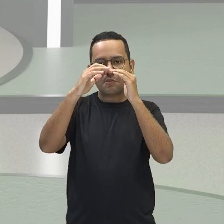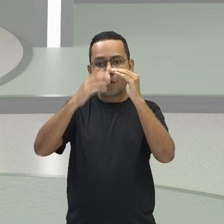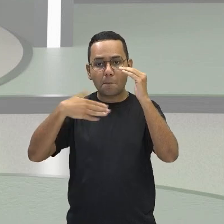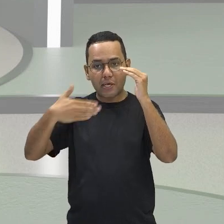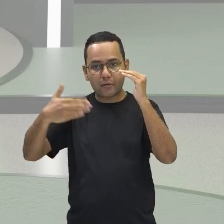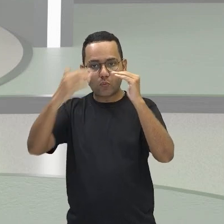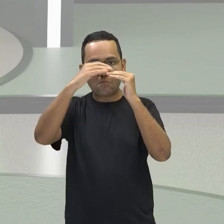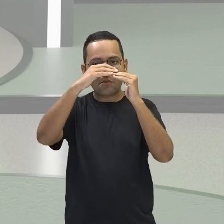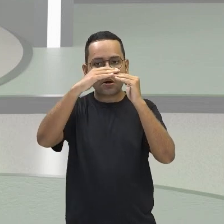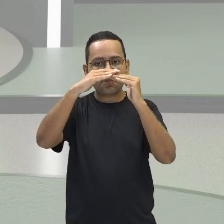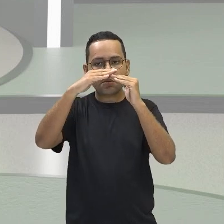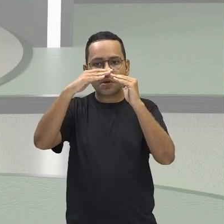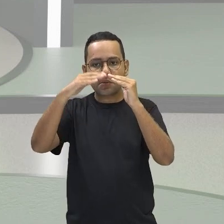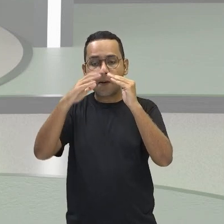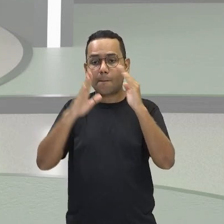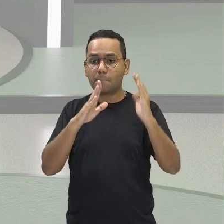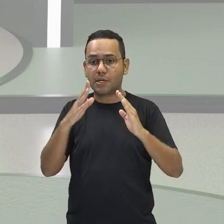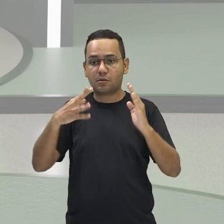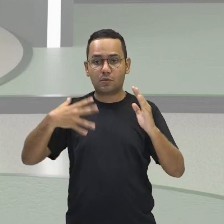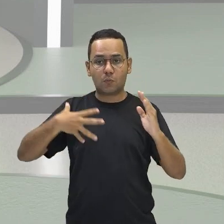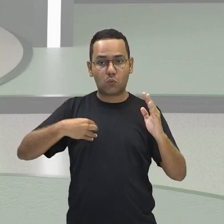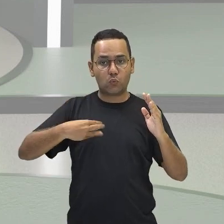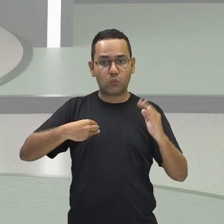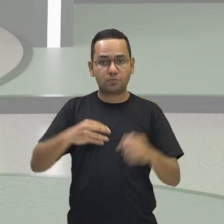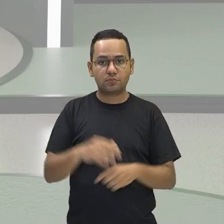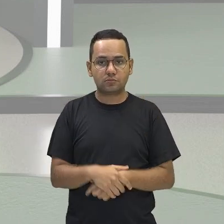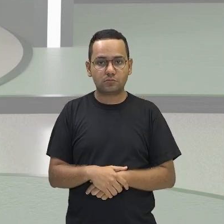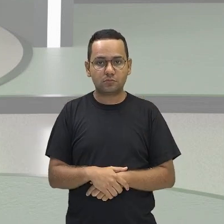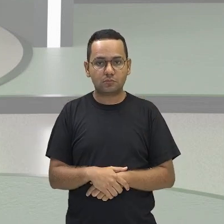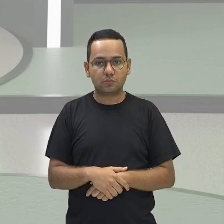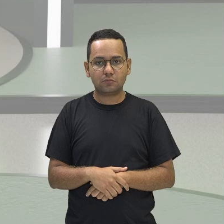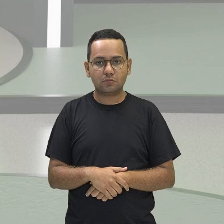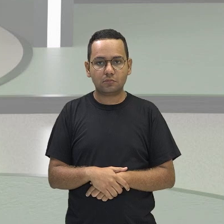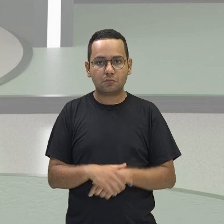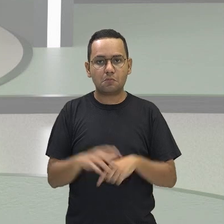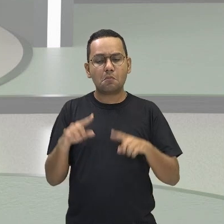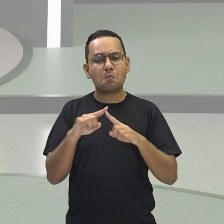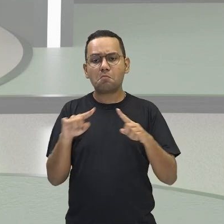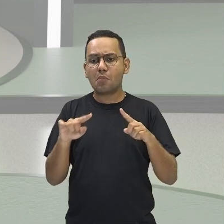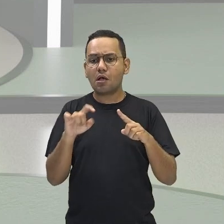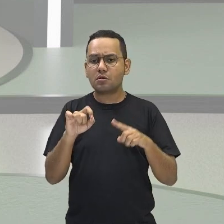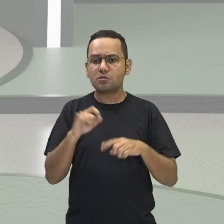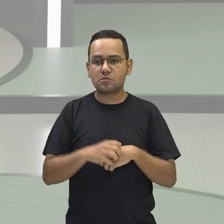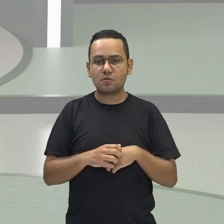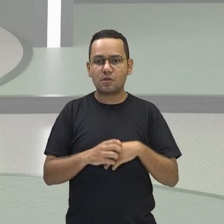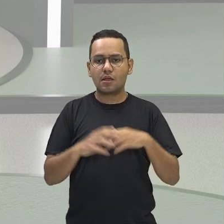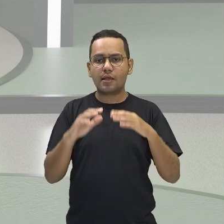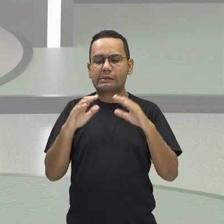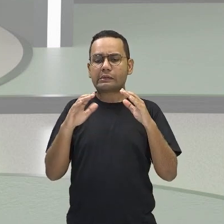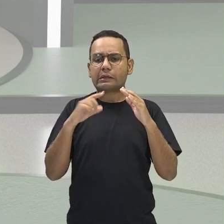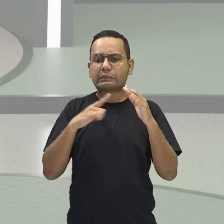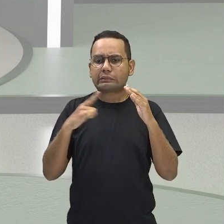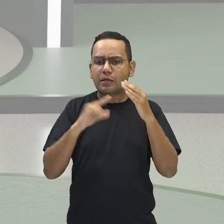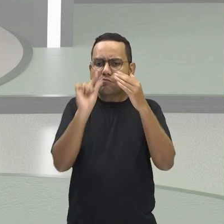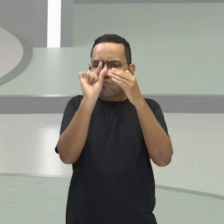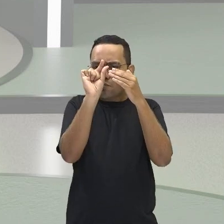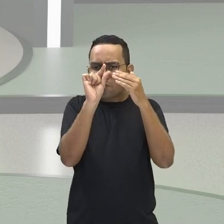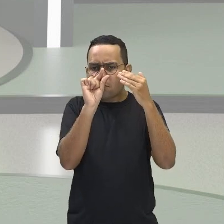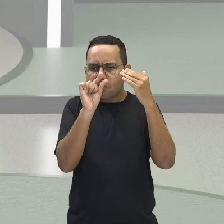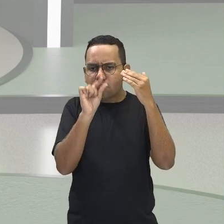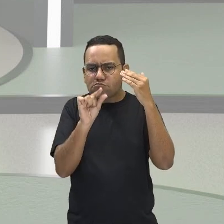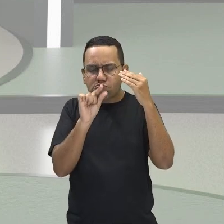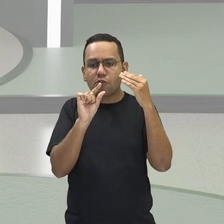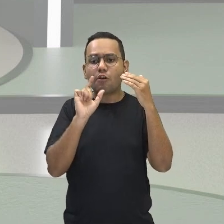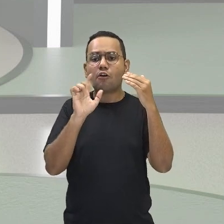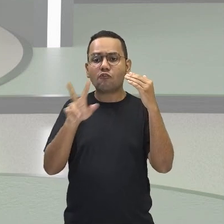período de amamentação, aquelas fissuras vão ali calcificando até formar o crânio da